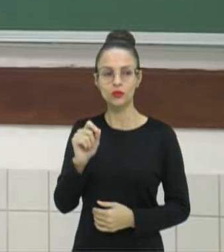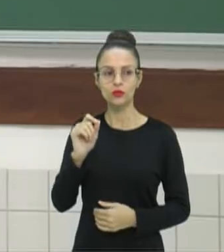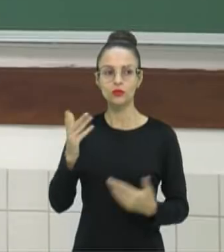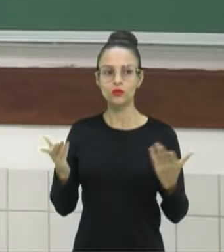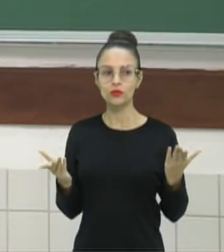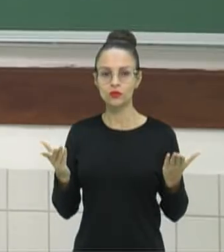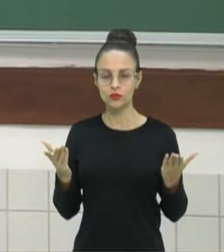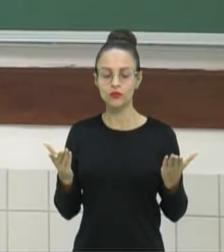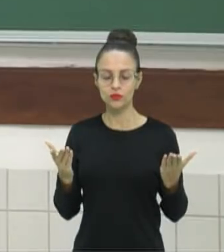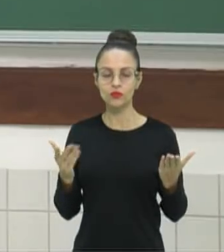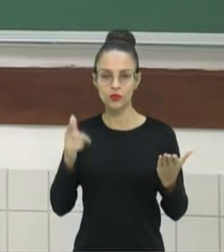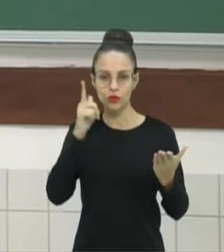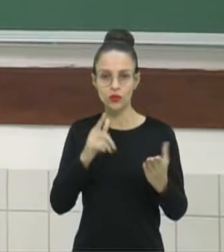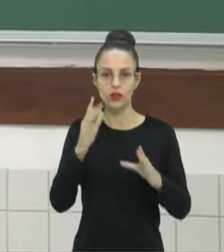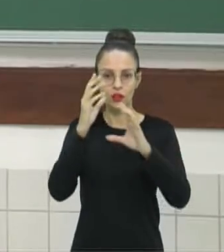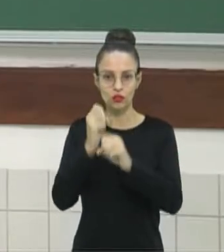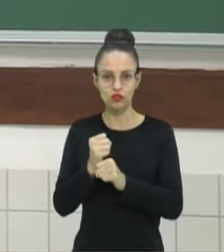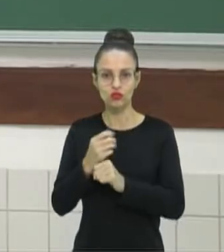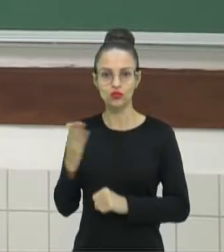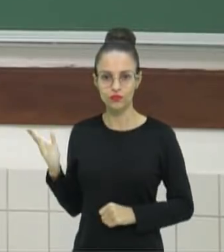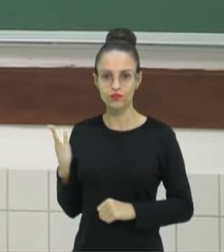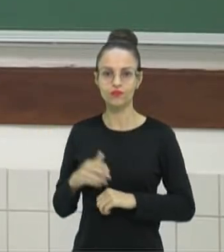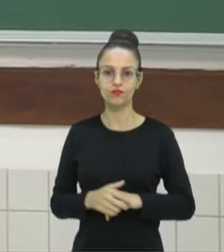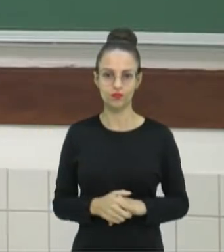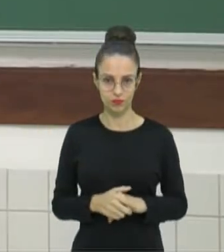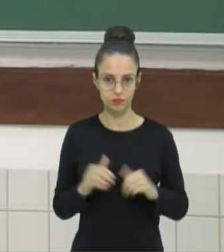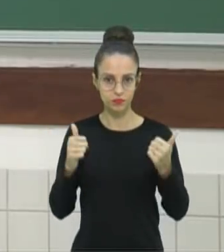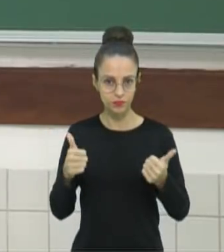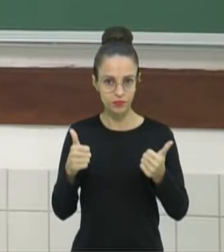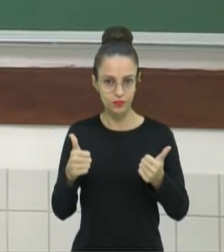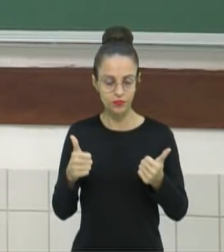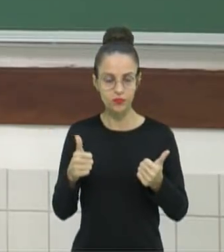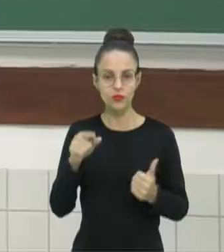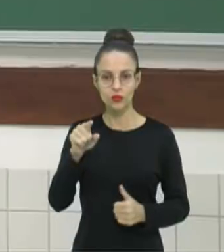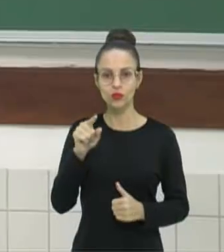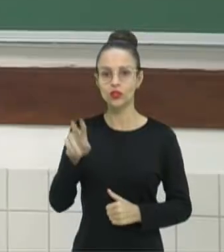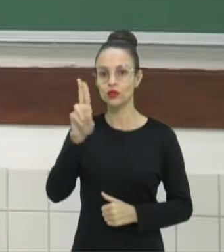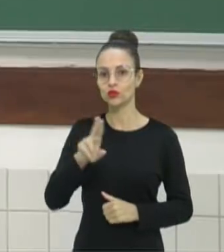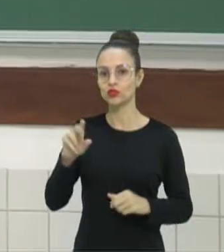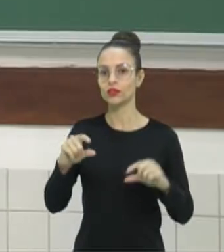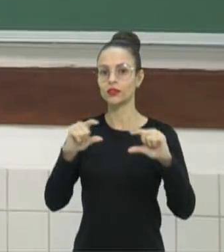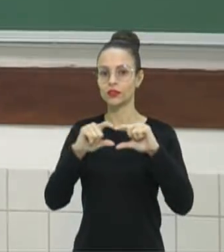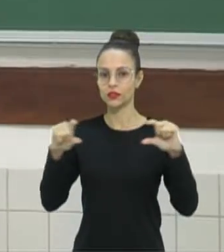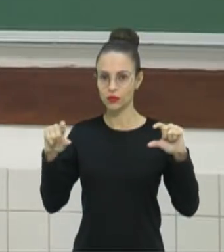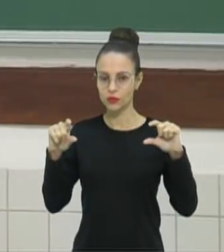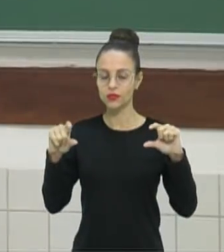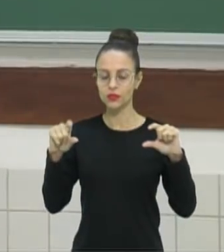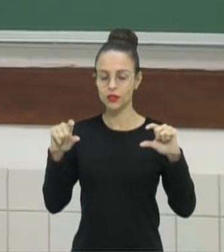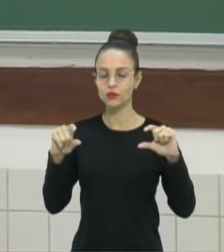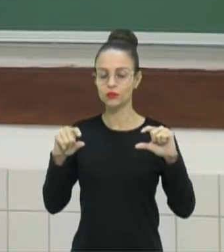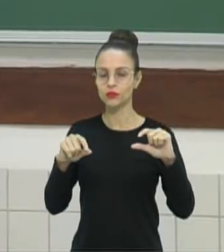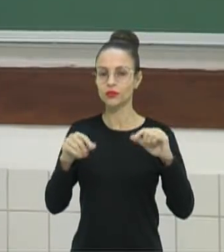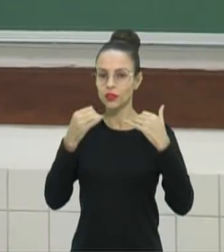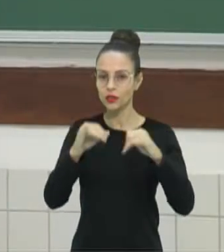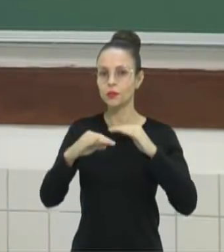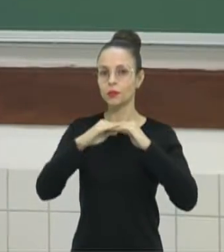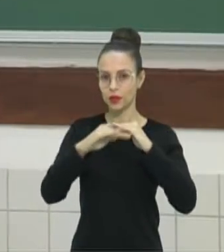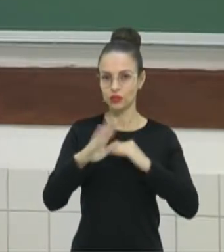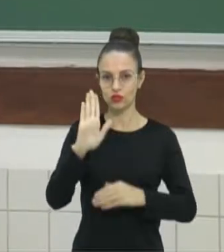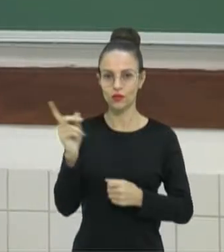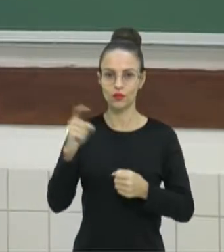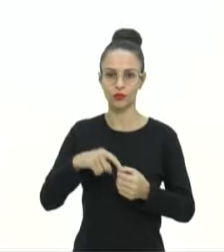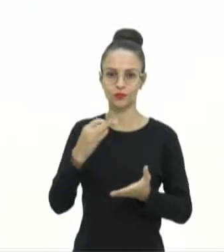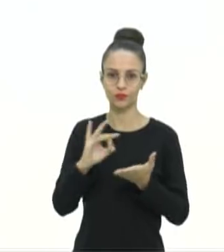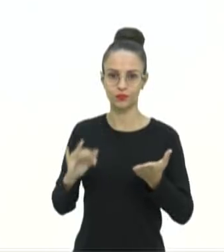falou, a gente vai conseguir atingir aqui. Beleza? Utilize a equação da conservação de energia mecânica e daqui a pouco a gente responde essa questão.